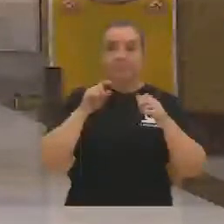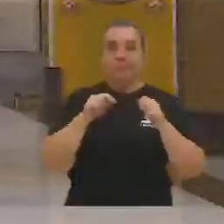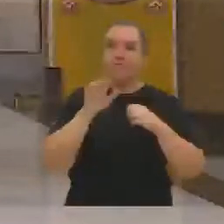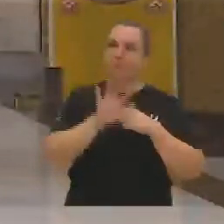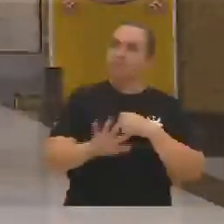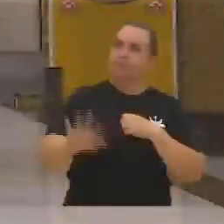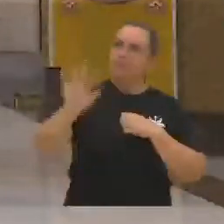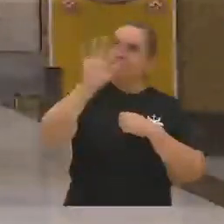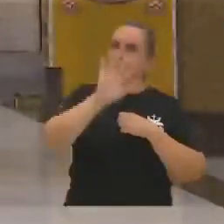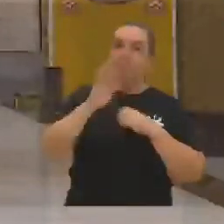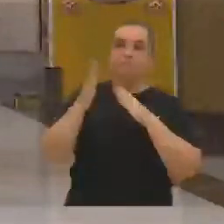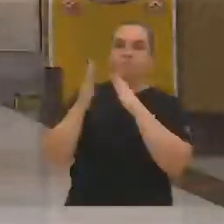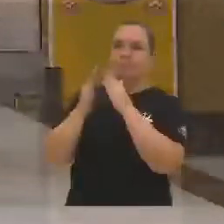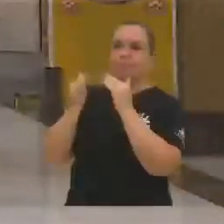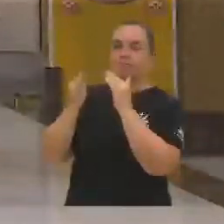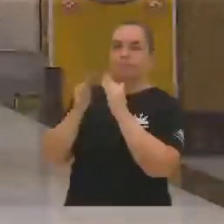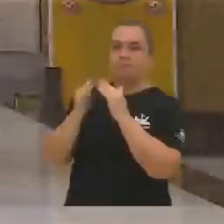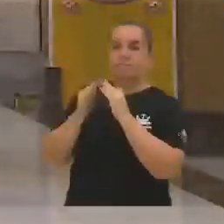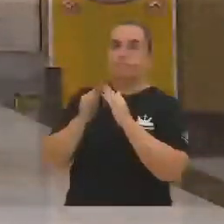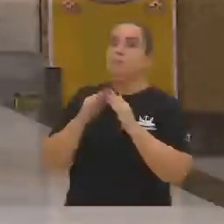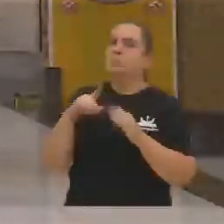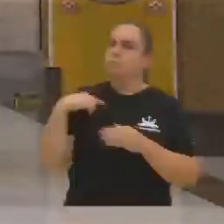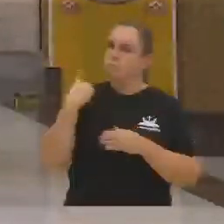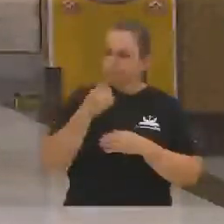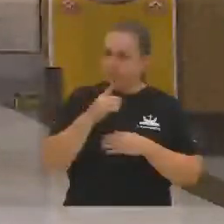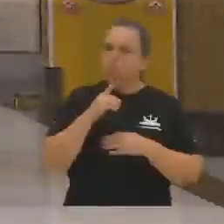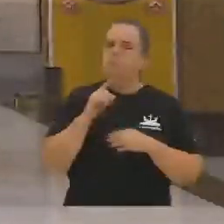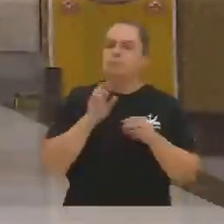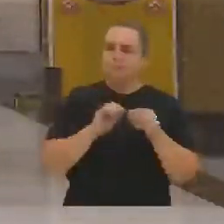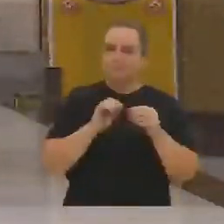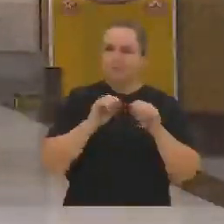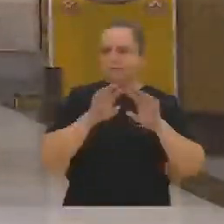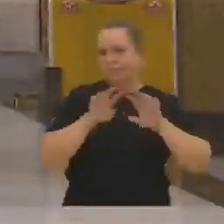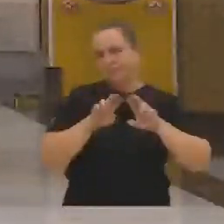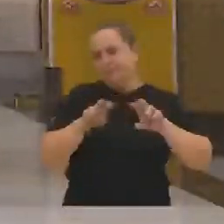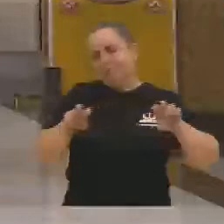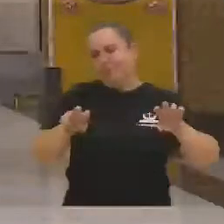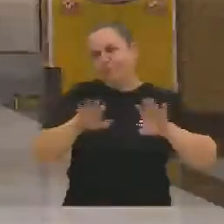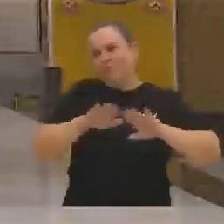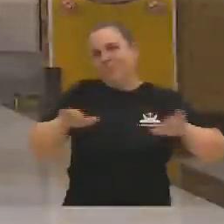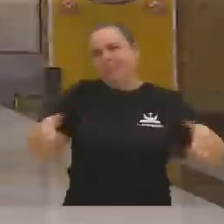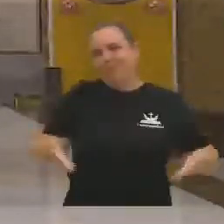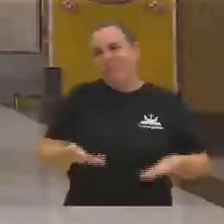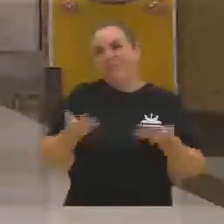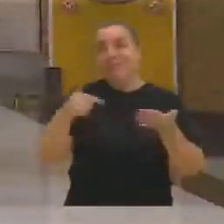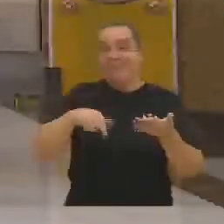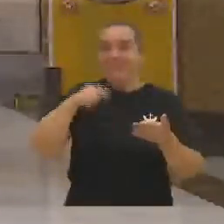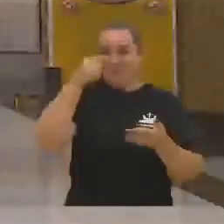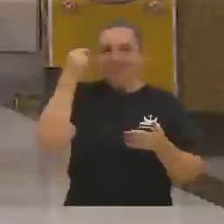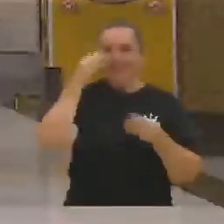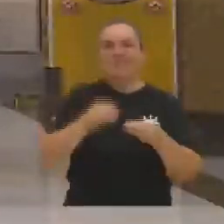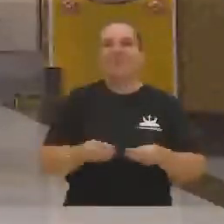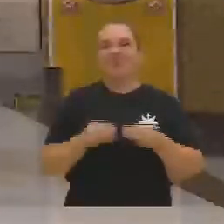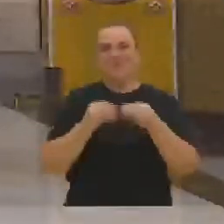de intercessão que formamos ao redor do altar de Deus nesta Santa